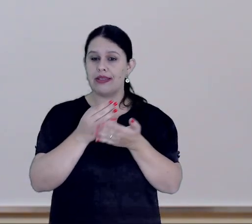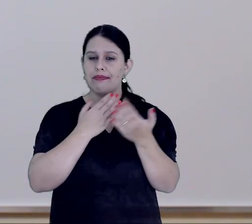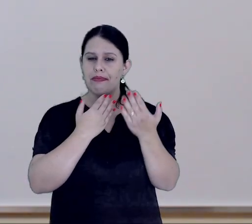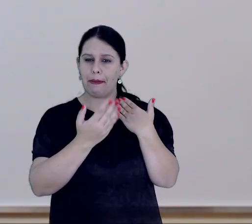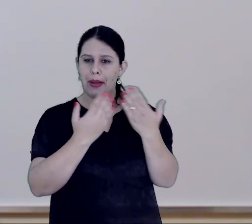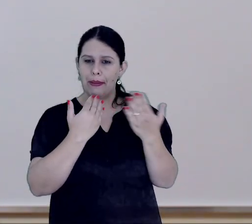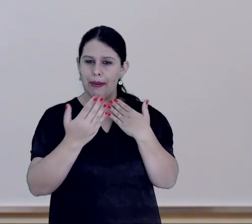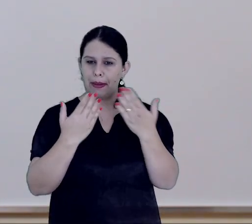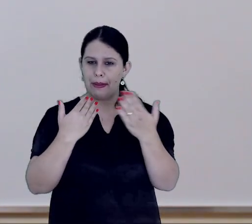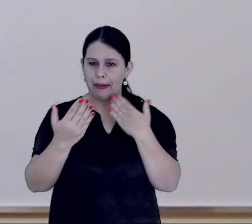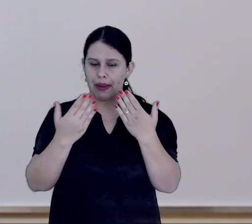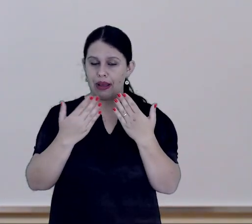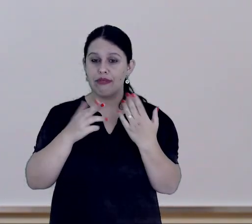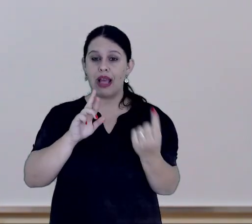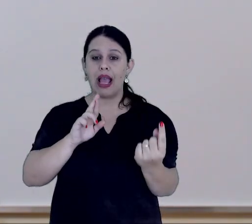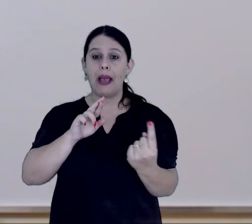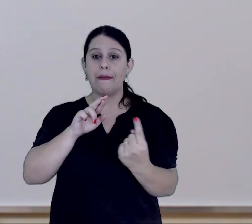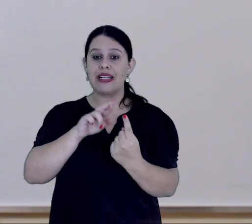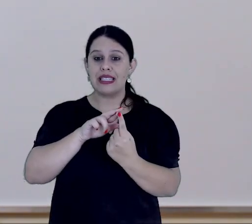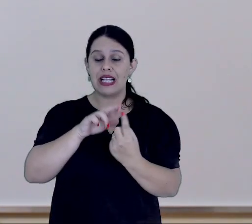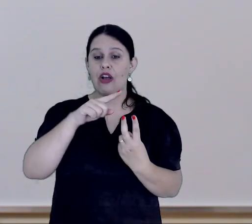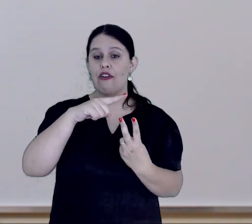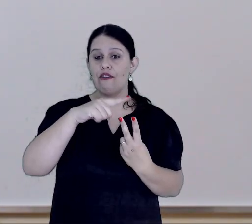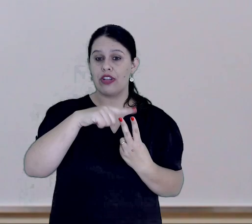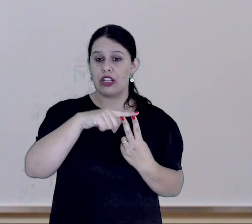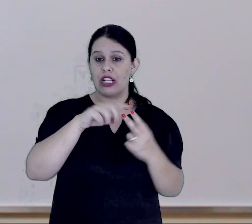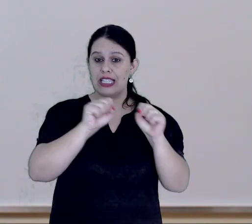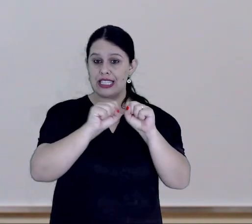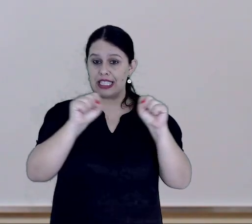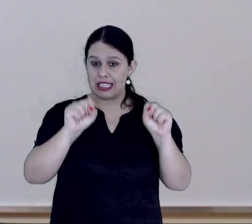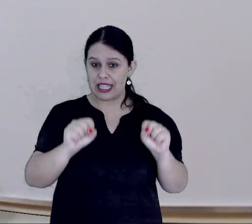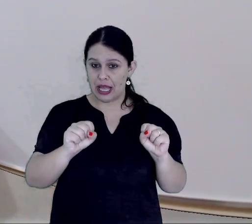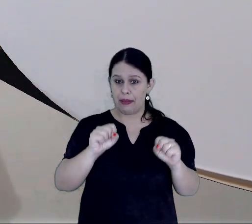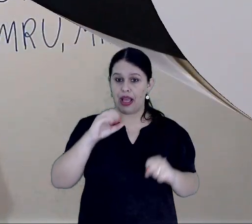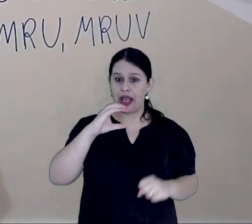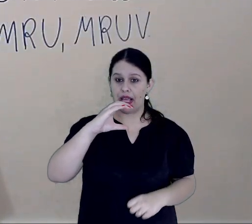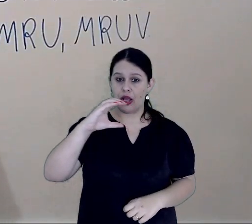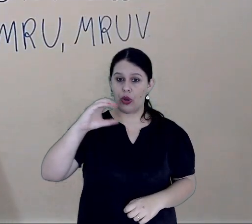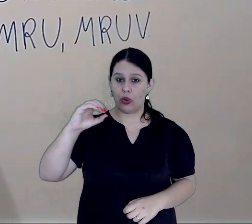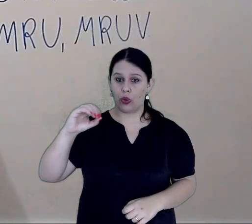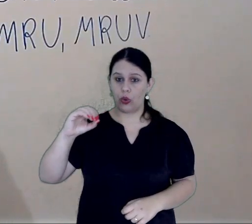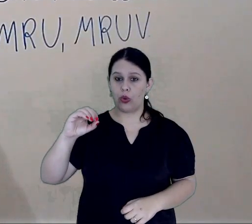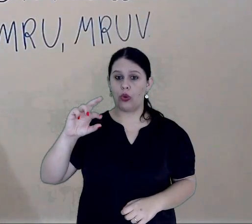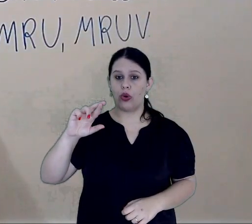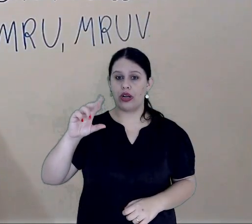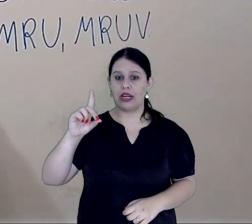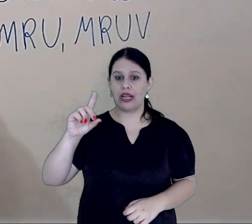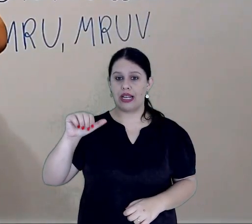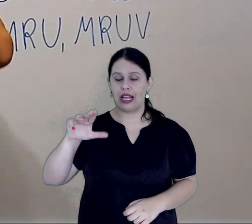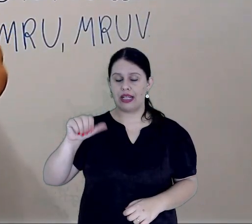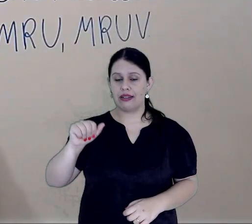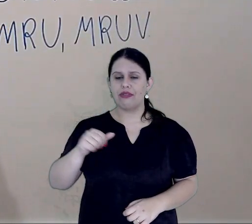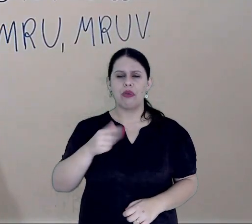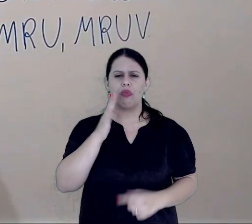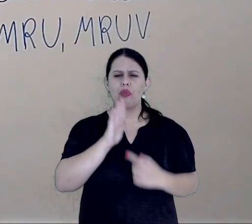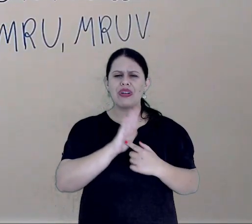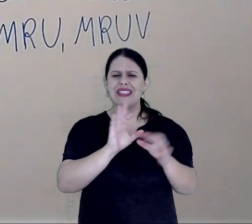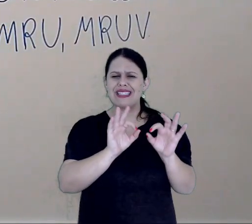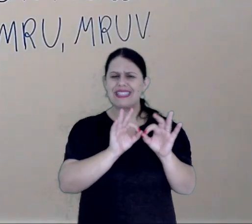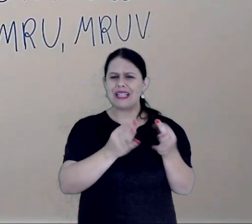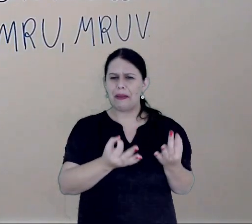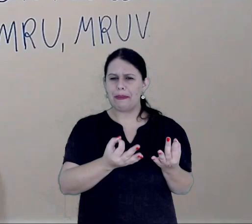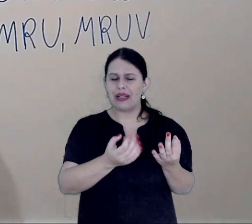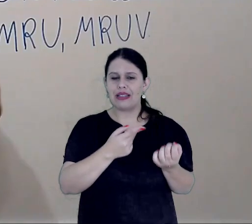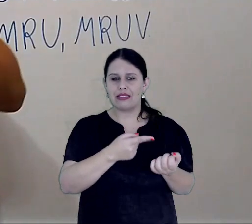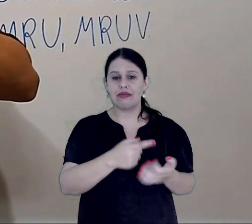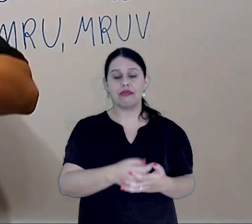interno é o produto escalar Legal, pessoal? Para iniciar a nossa discussão